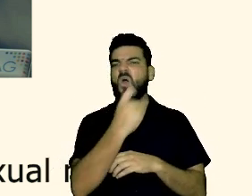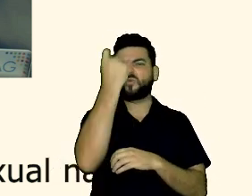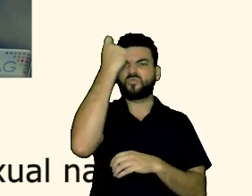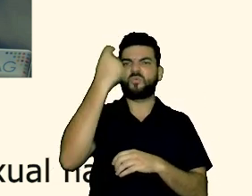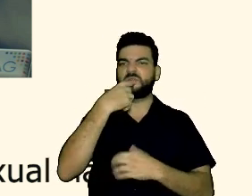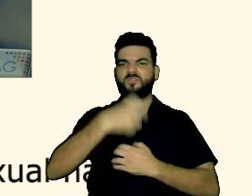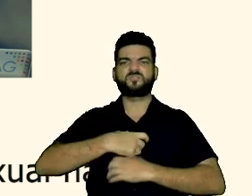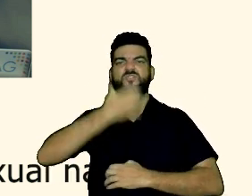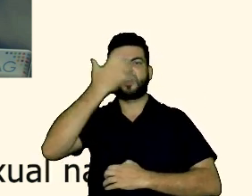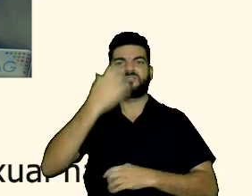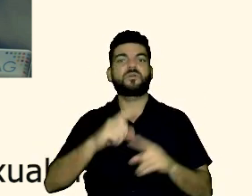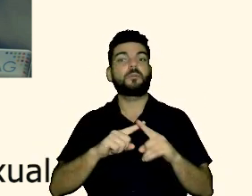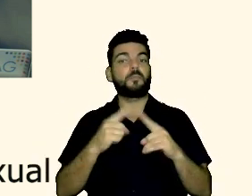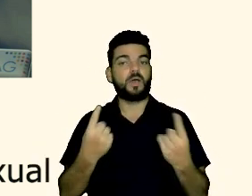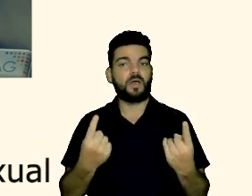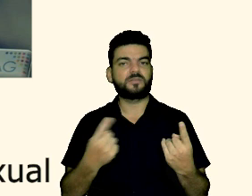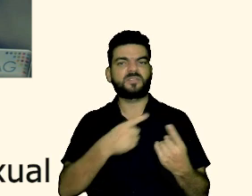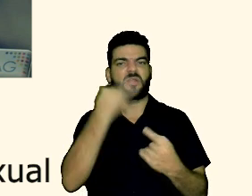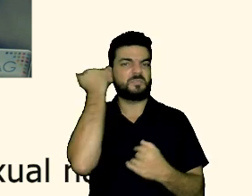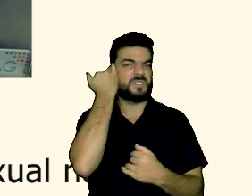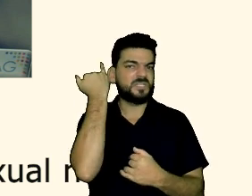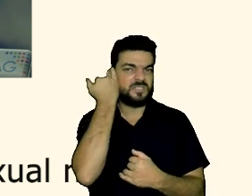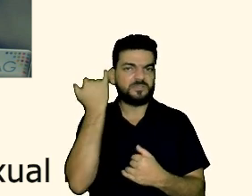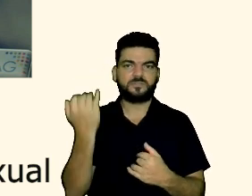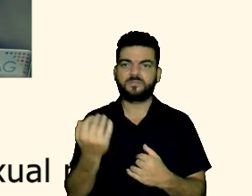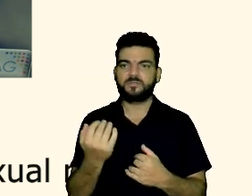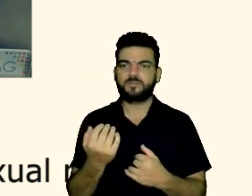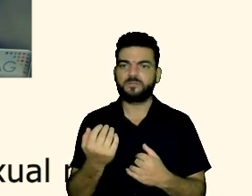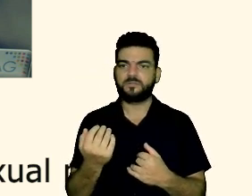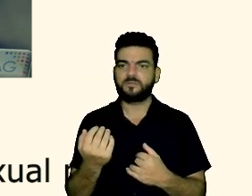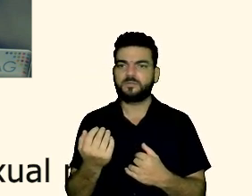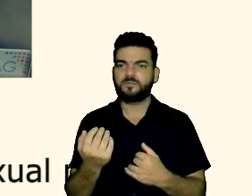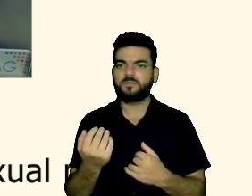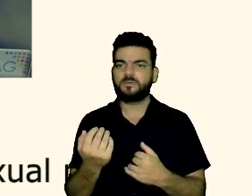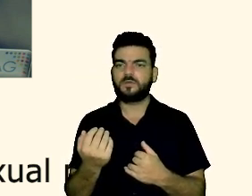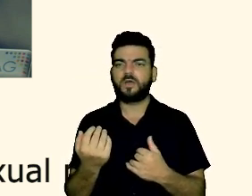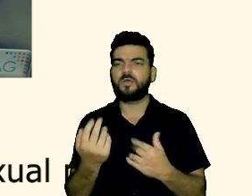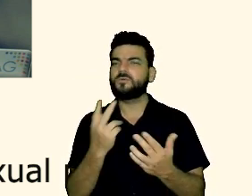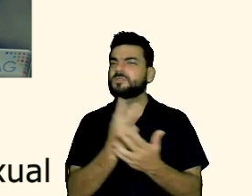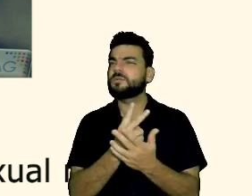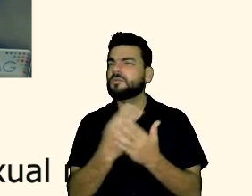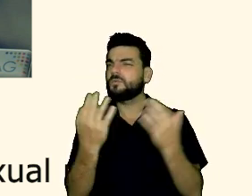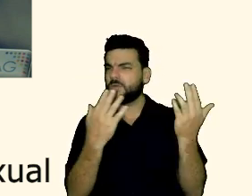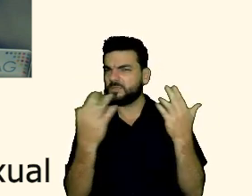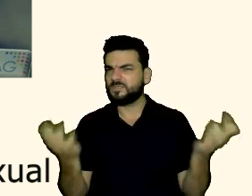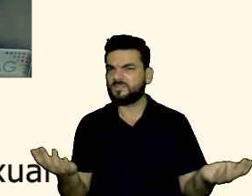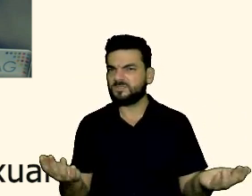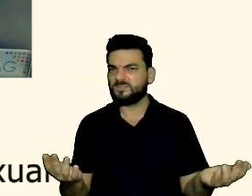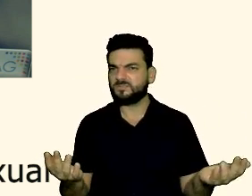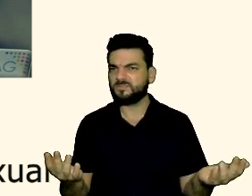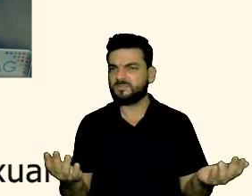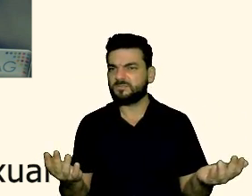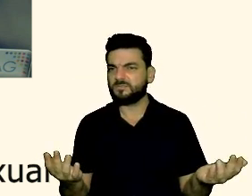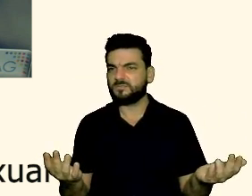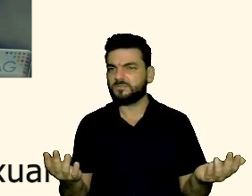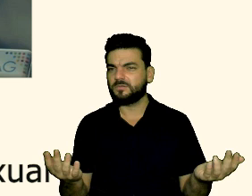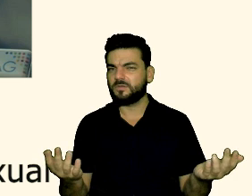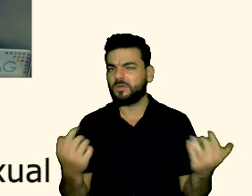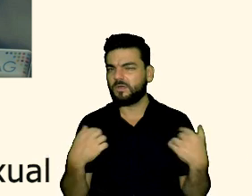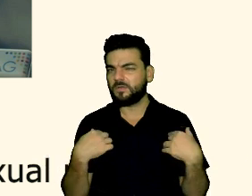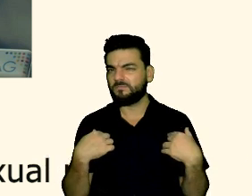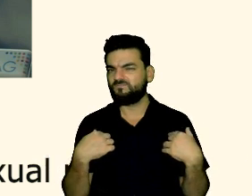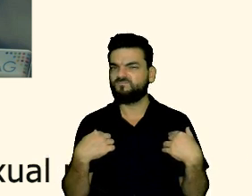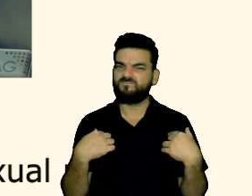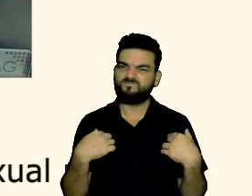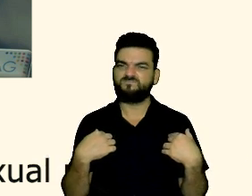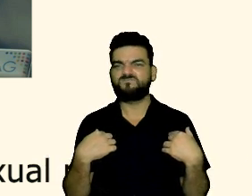preguiça? Era, vinha na base da pergunta. Aí eu diria que existe uma pitada de perversidade, às vezes,